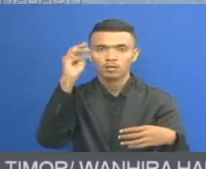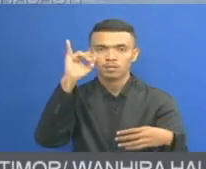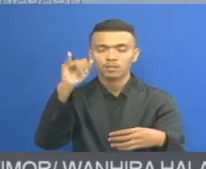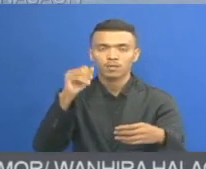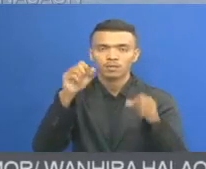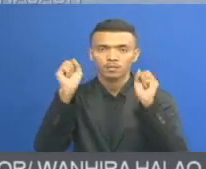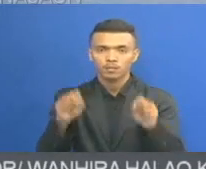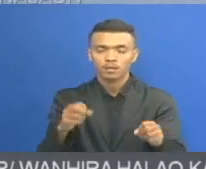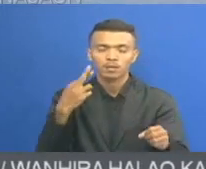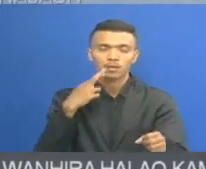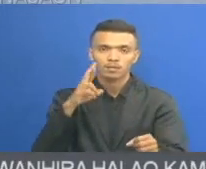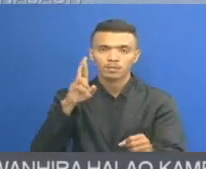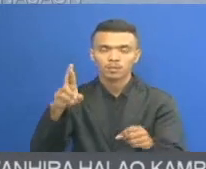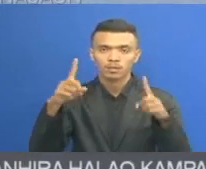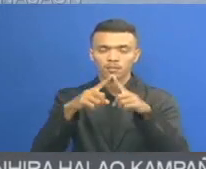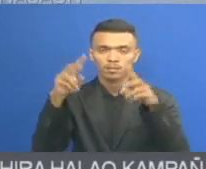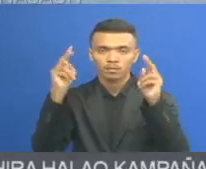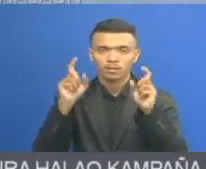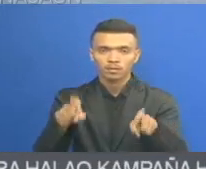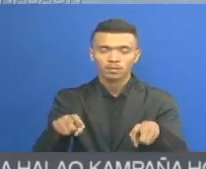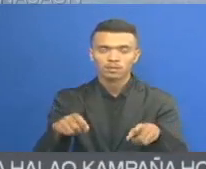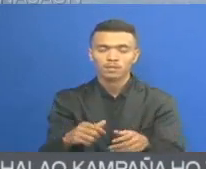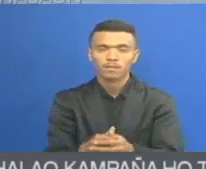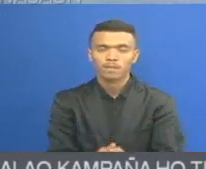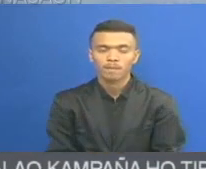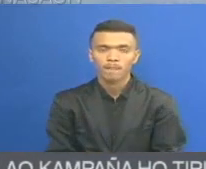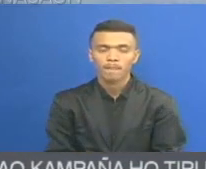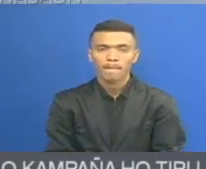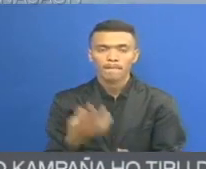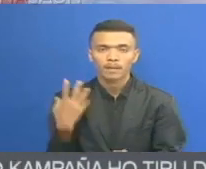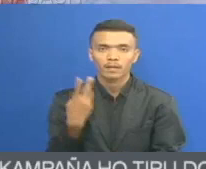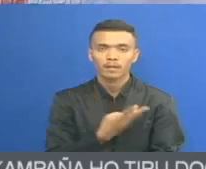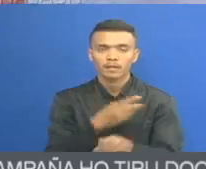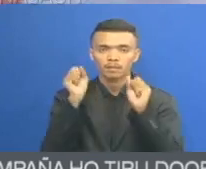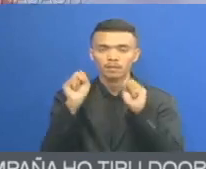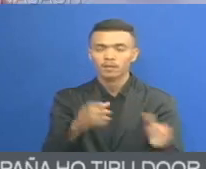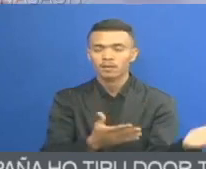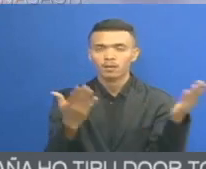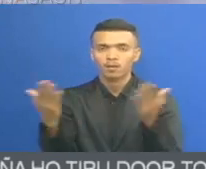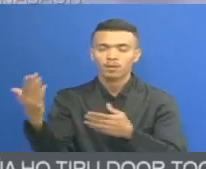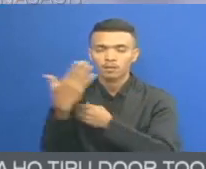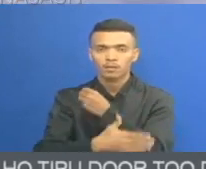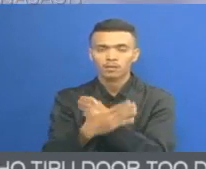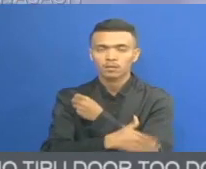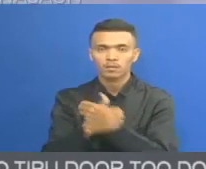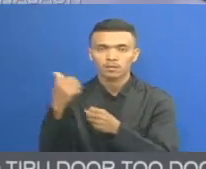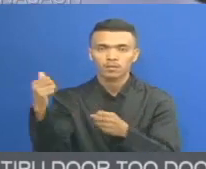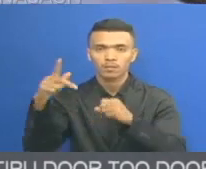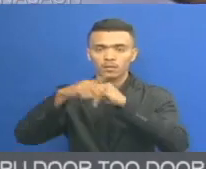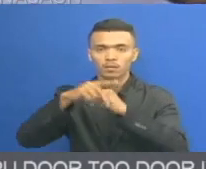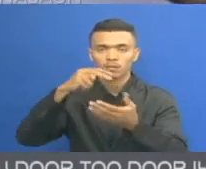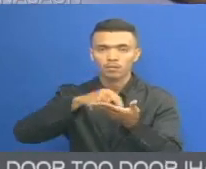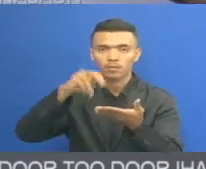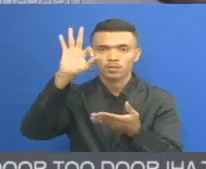nune bele responde ba necessidade de relar. Belemos carik saira ita bel import bel relur. Partido ho número sorteio